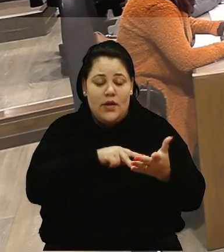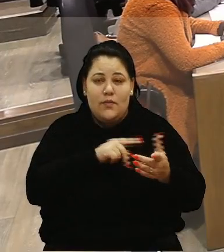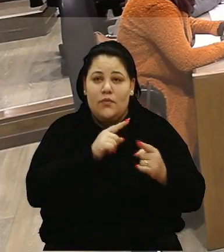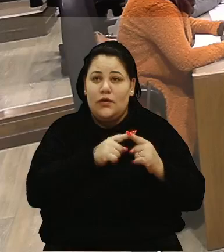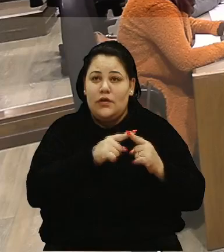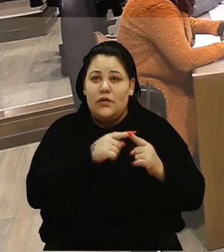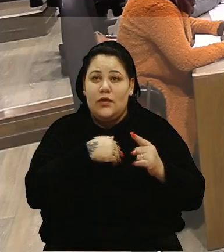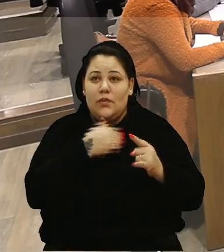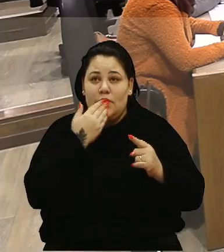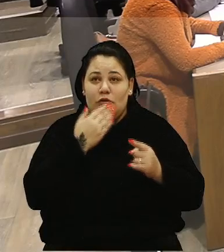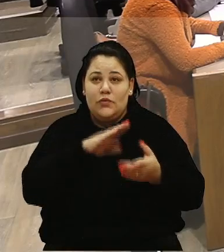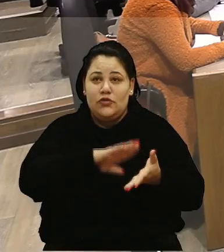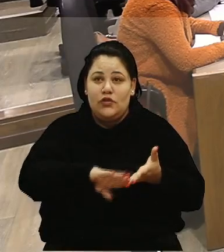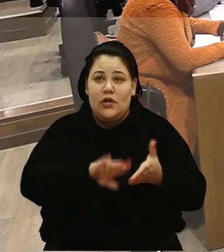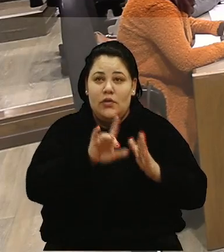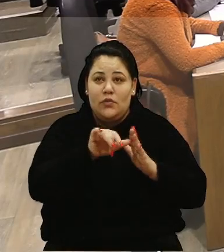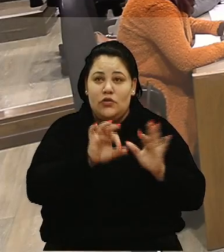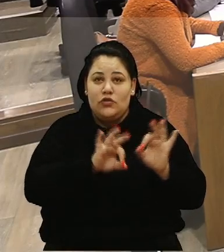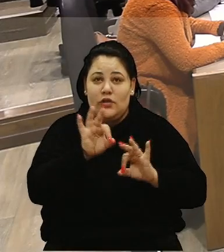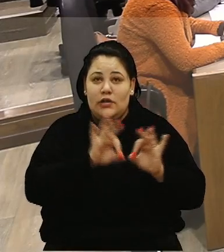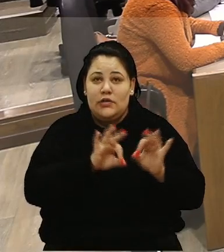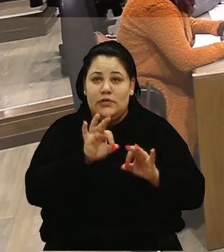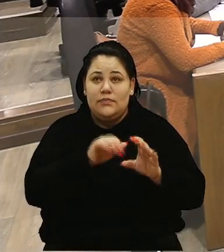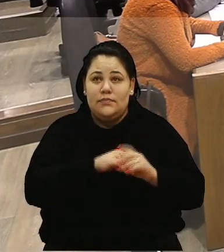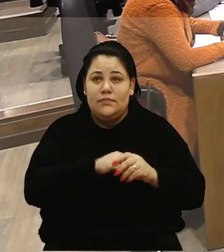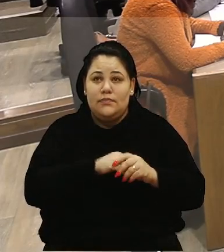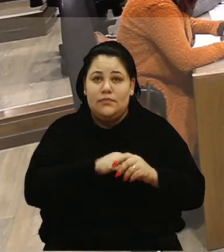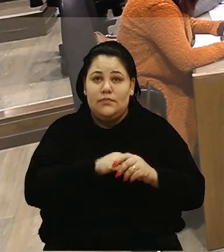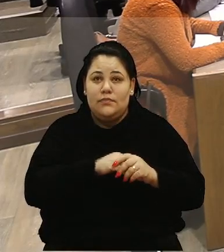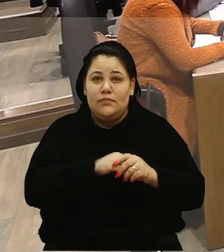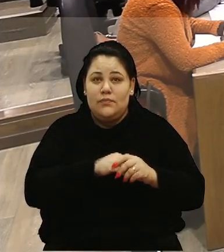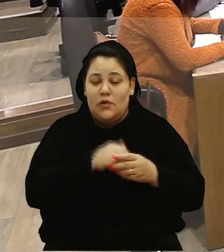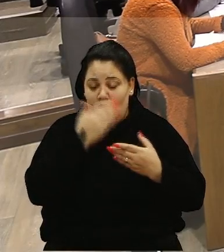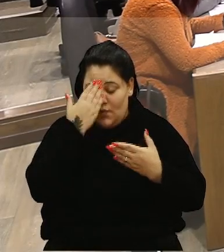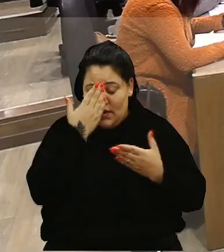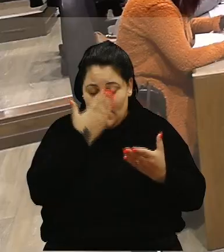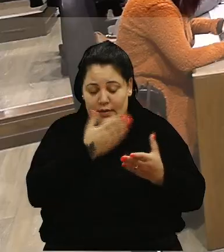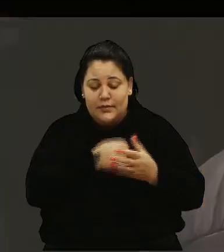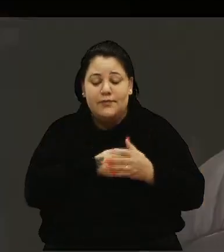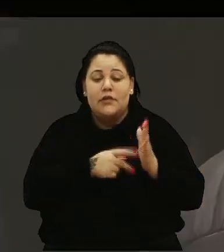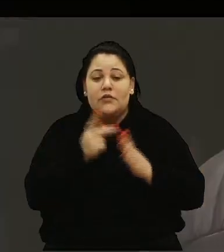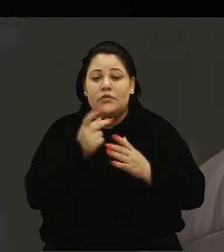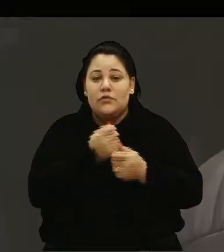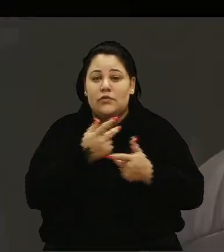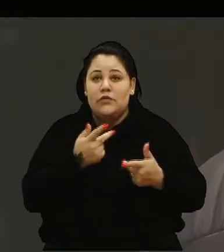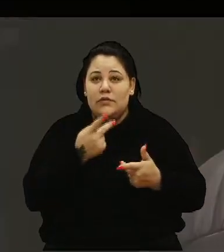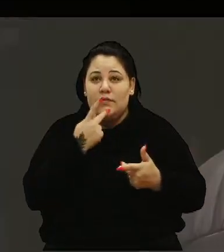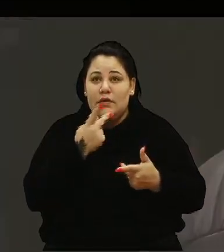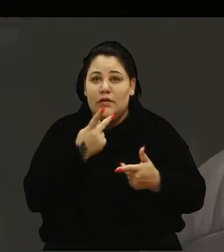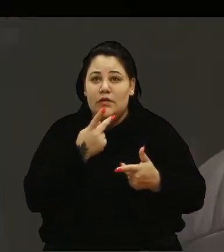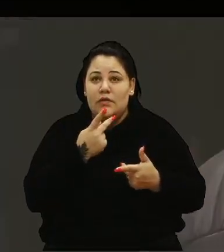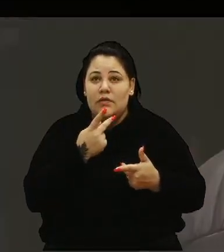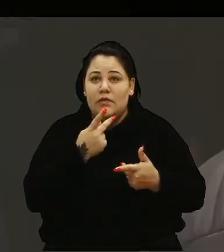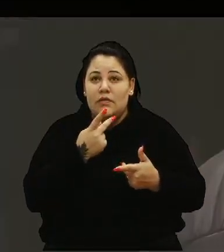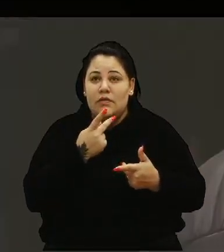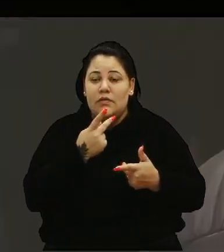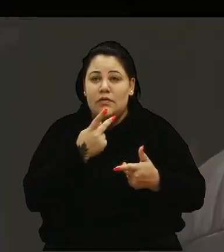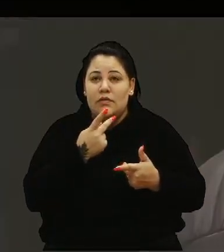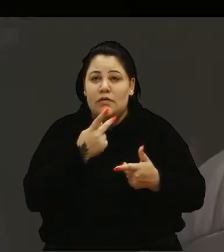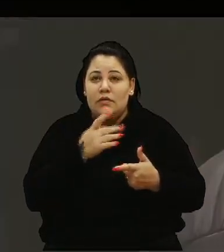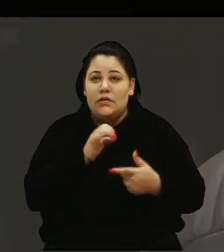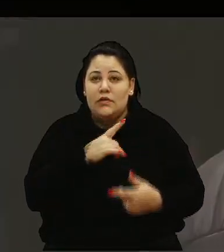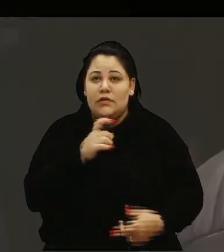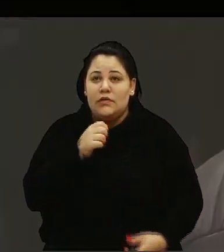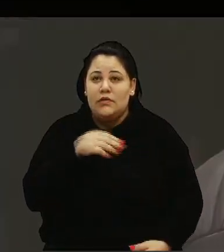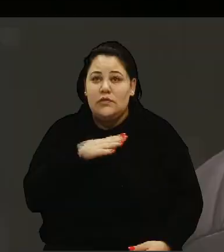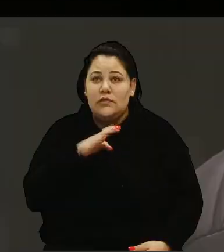pedi para retirar e depois a gente pode fazer essa correção, tá bom? Obrigado pela gentileza de Vossa Excelência. E a segunda questão também quanto ao exame de mormo, presumo que seja a mesma situação, porque o